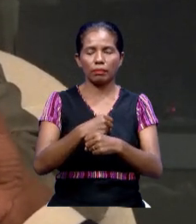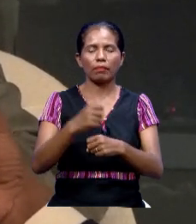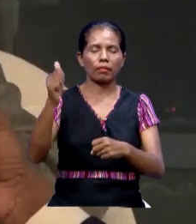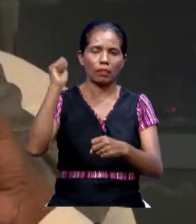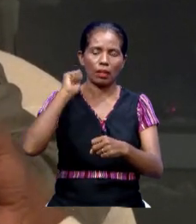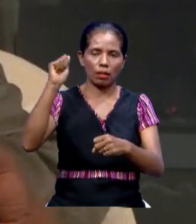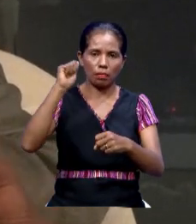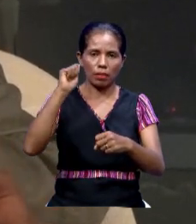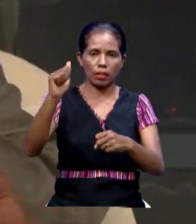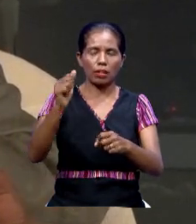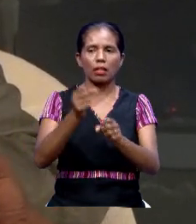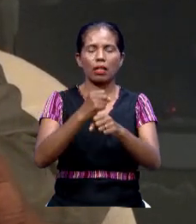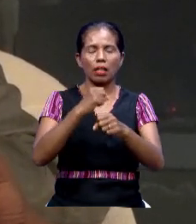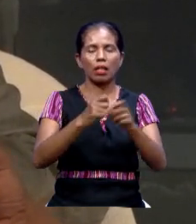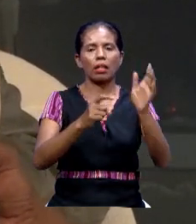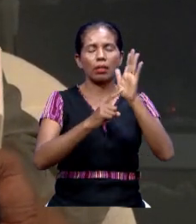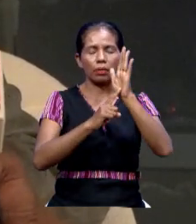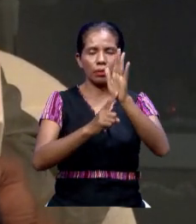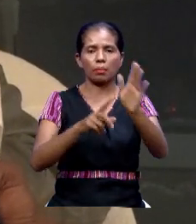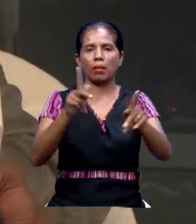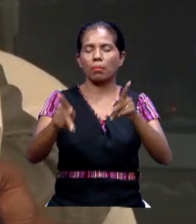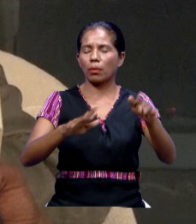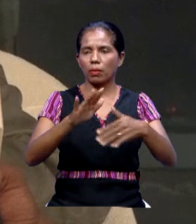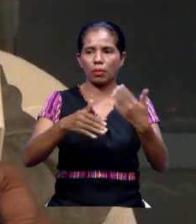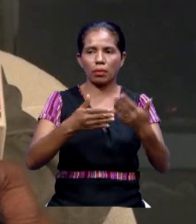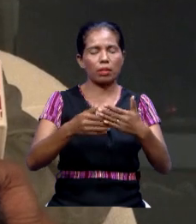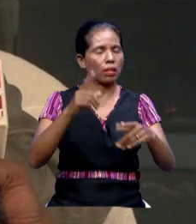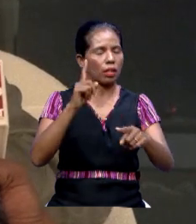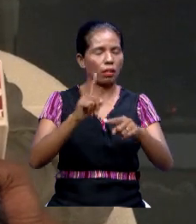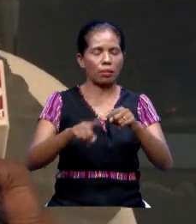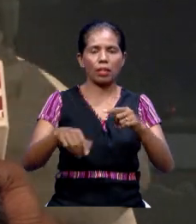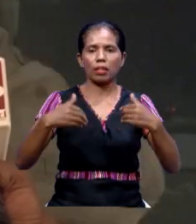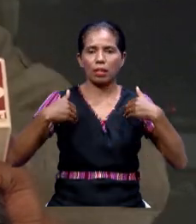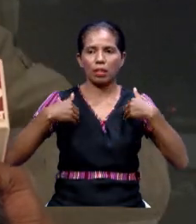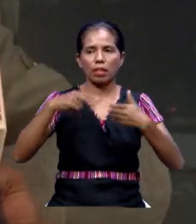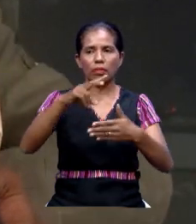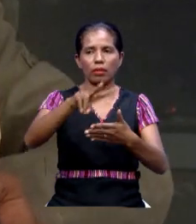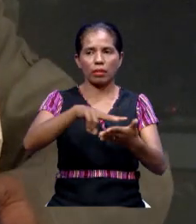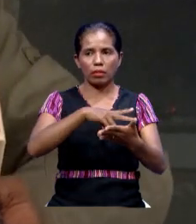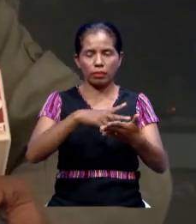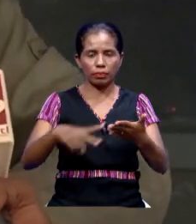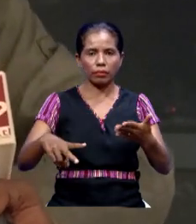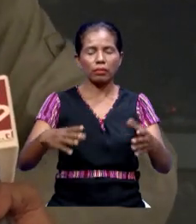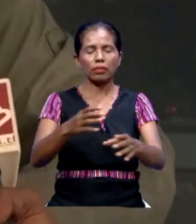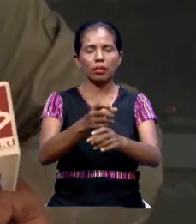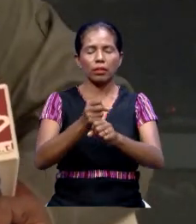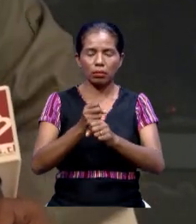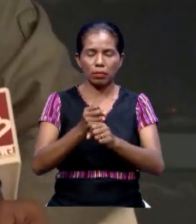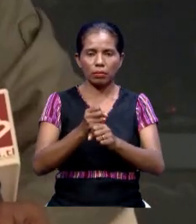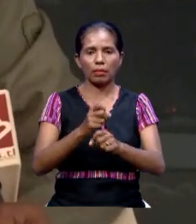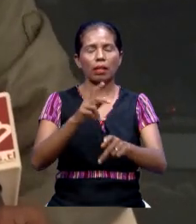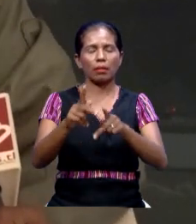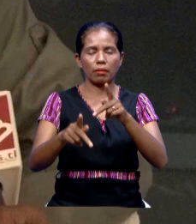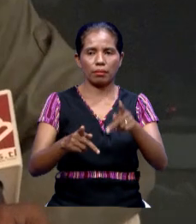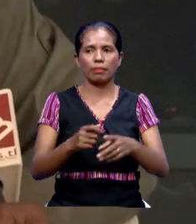campanha, halo apelo vai ter a sociedade para a belia, vingança, para simo malu, reconciliação.